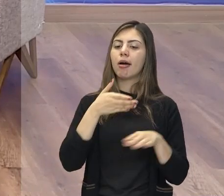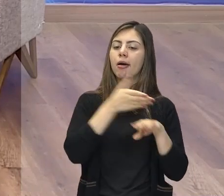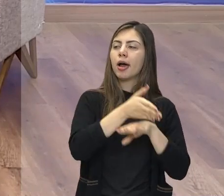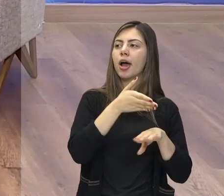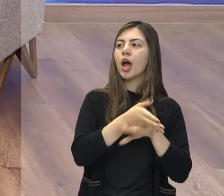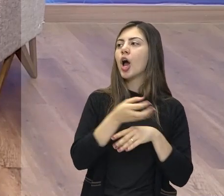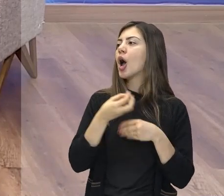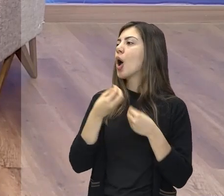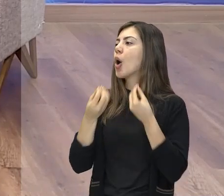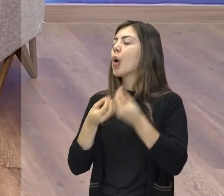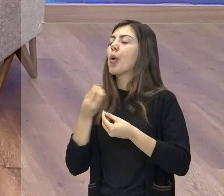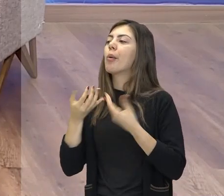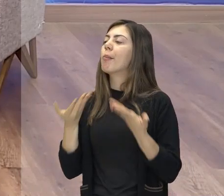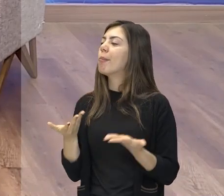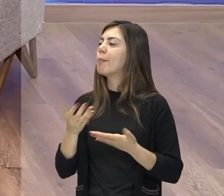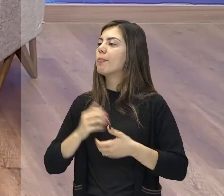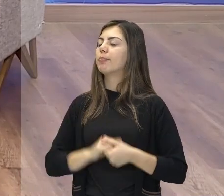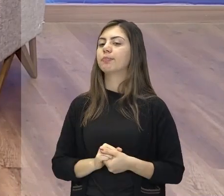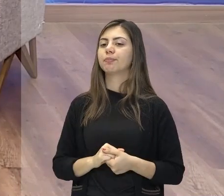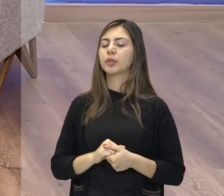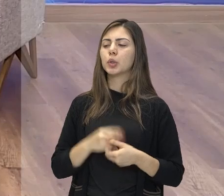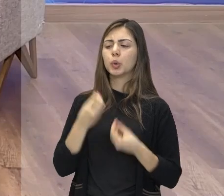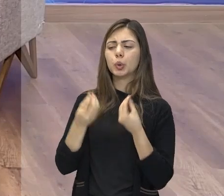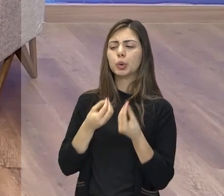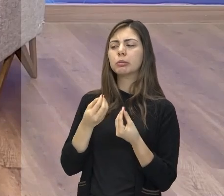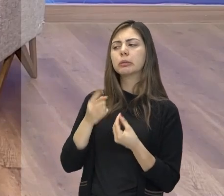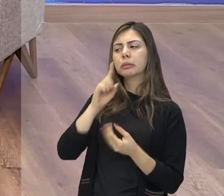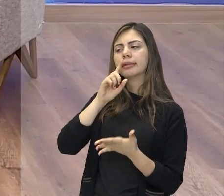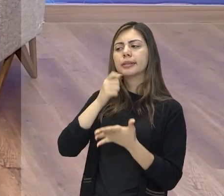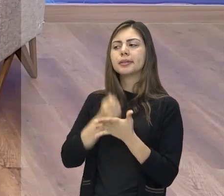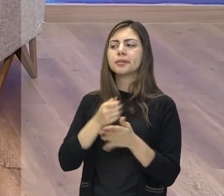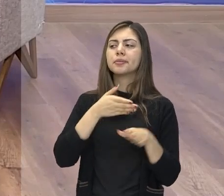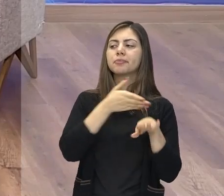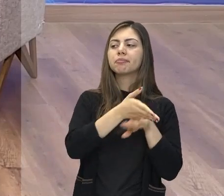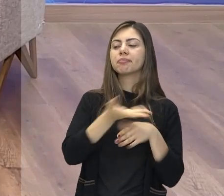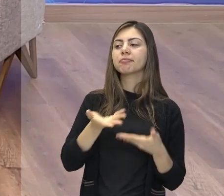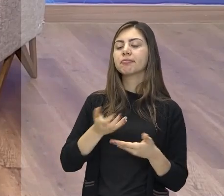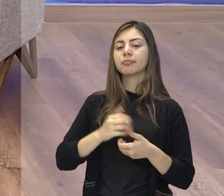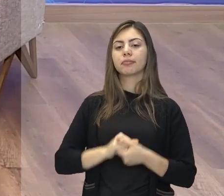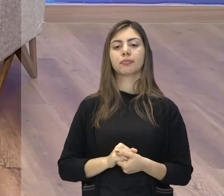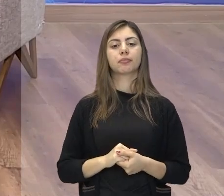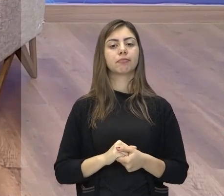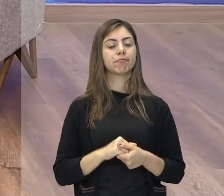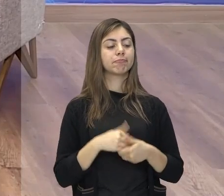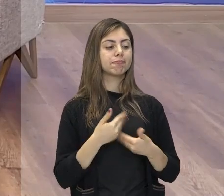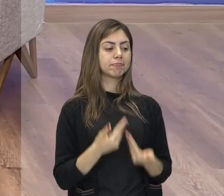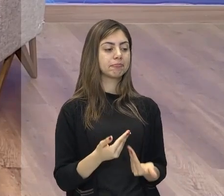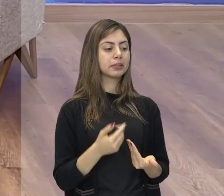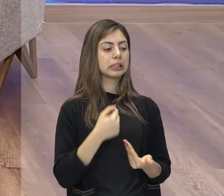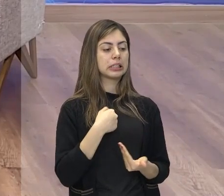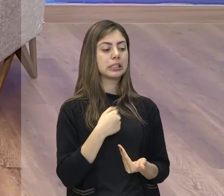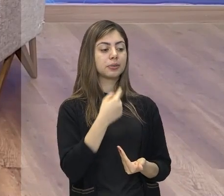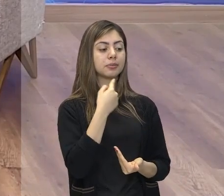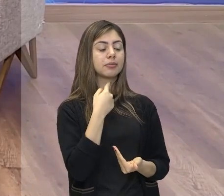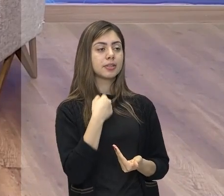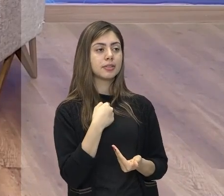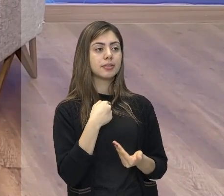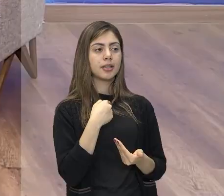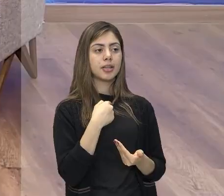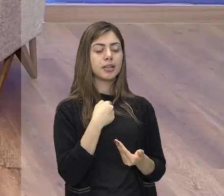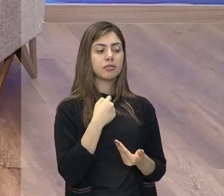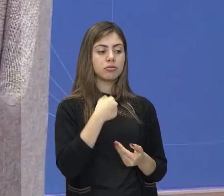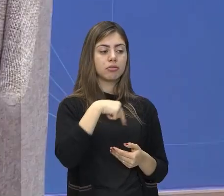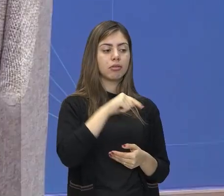melhor, de artes gospel? Como foi que aconteceu essa motivação? Então, a minha maior motivação foi por